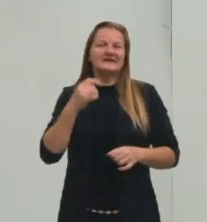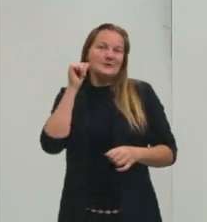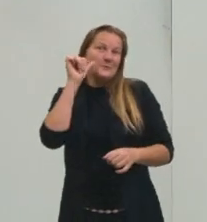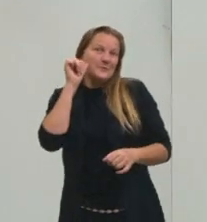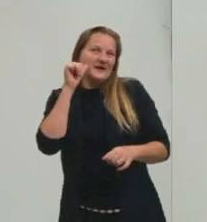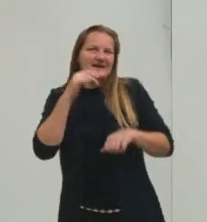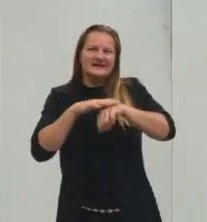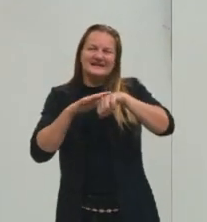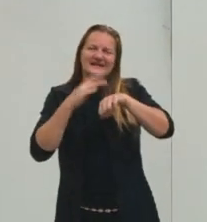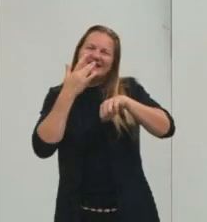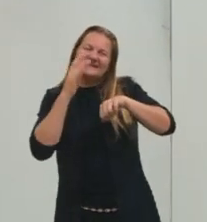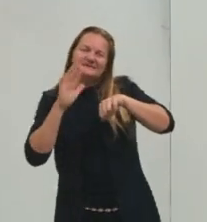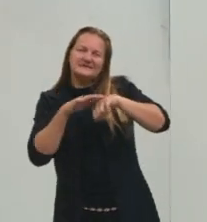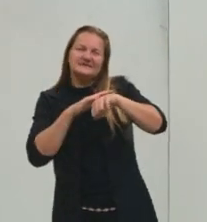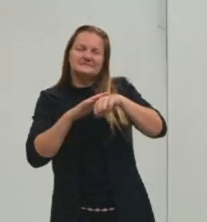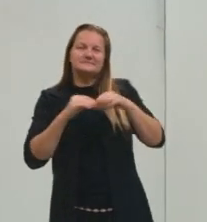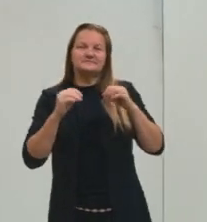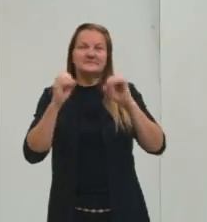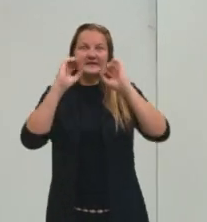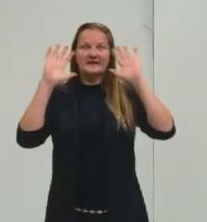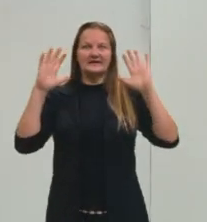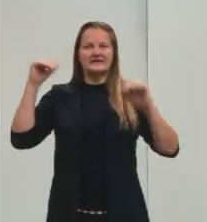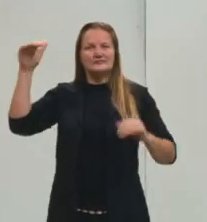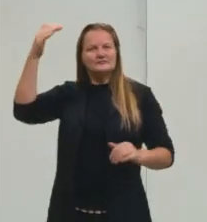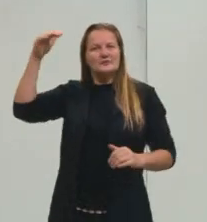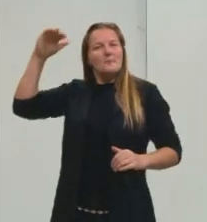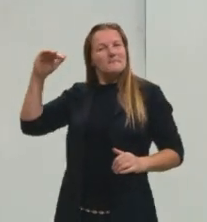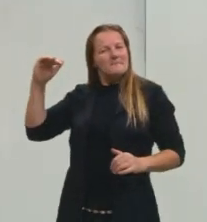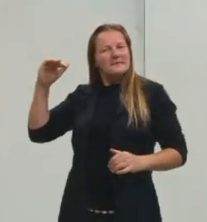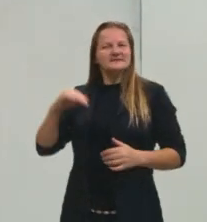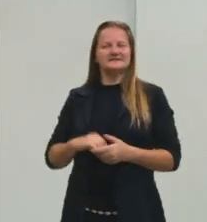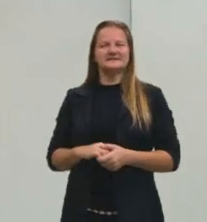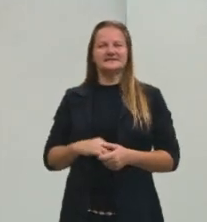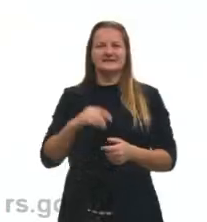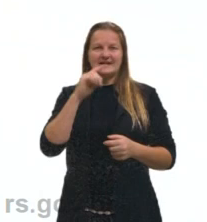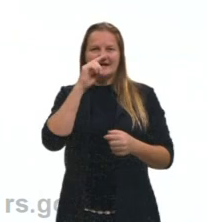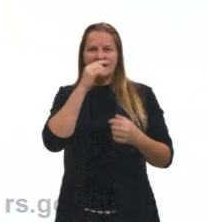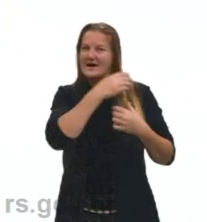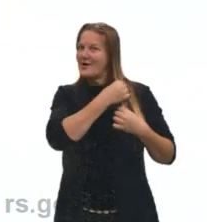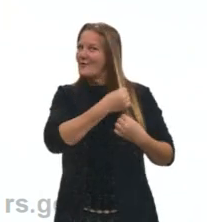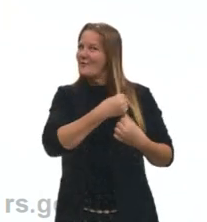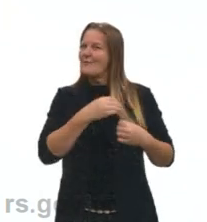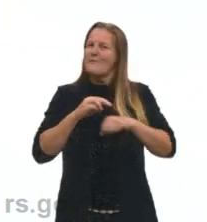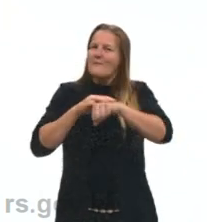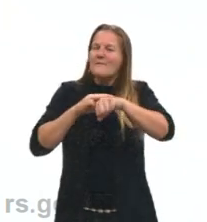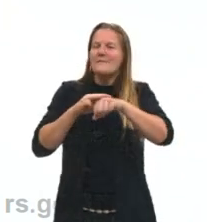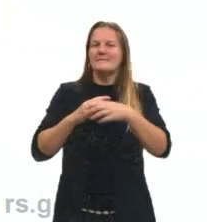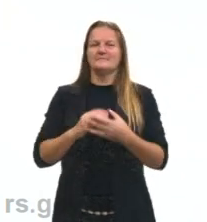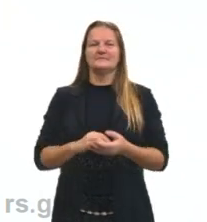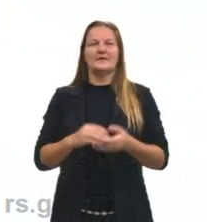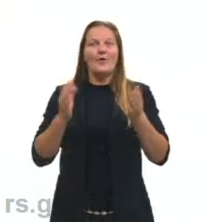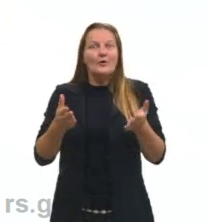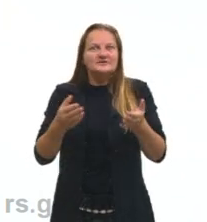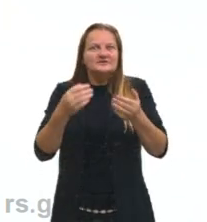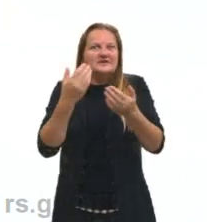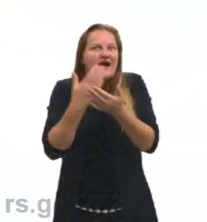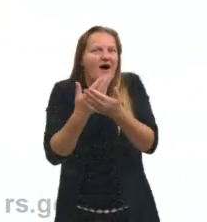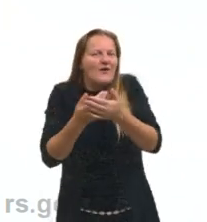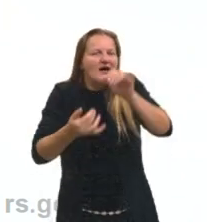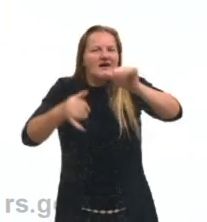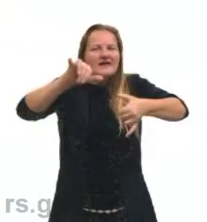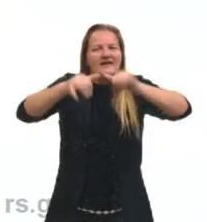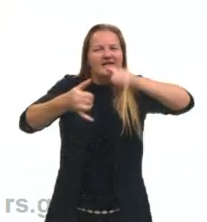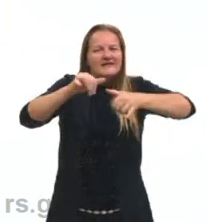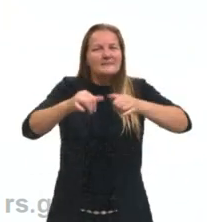clara olhos e cabelos castanhos e estatura baixa hoje nos veremos Aula 5 de química geral e